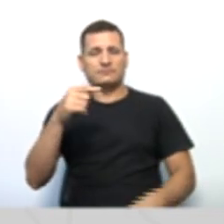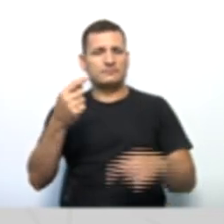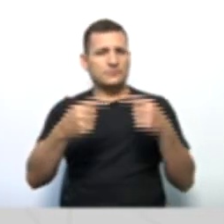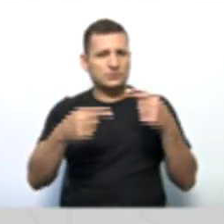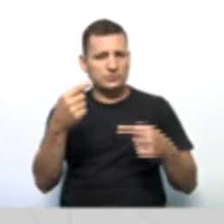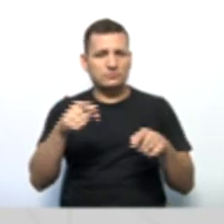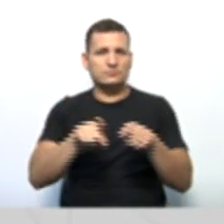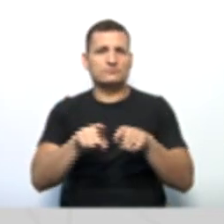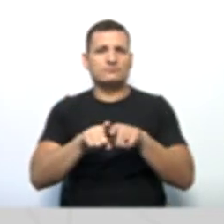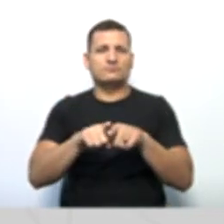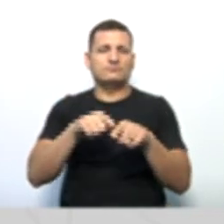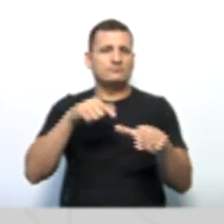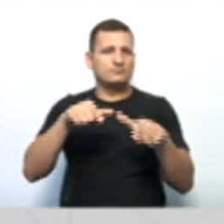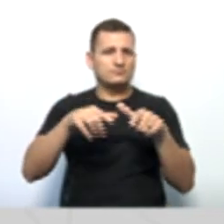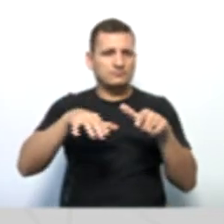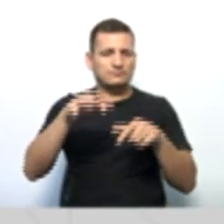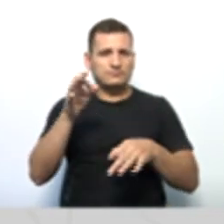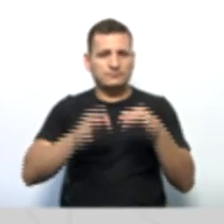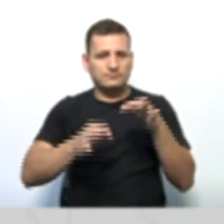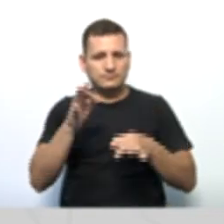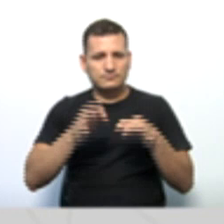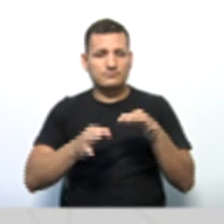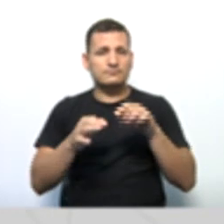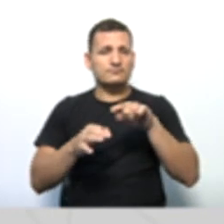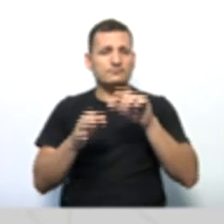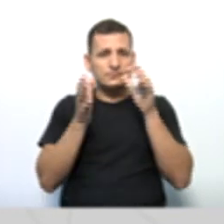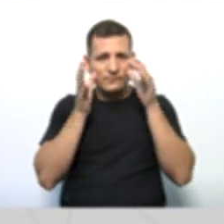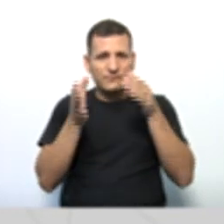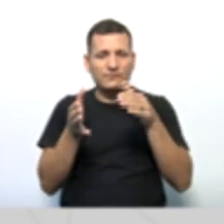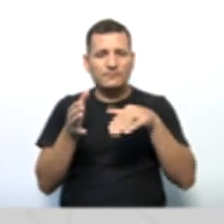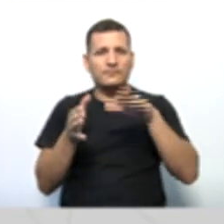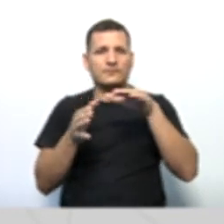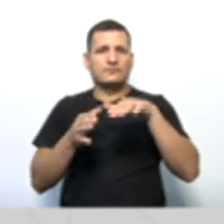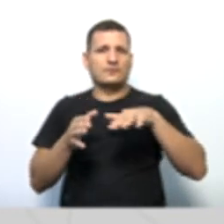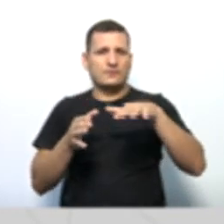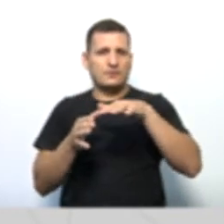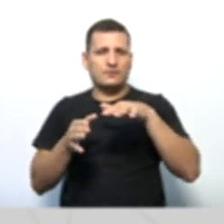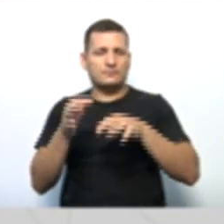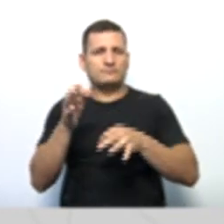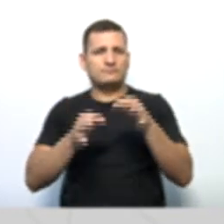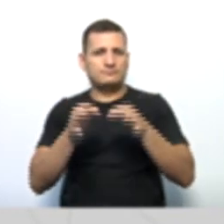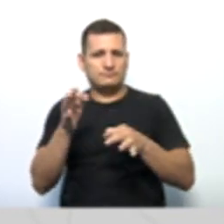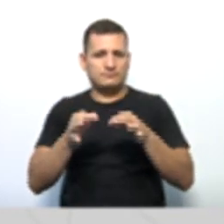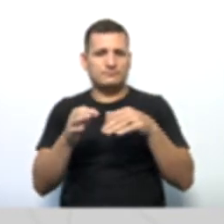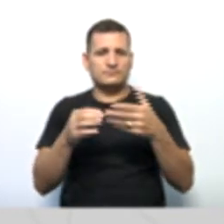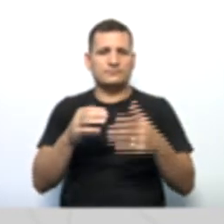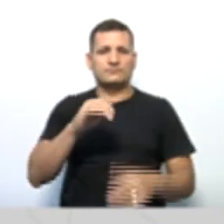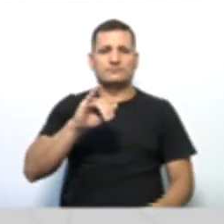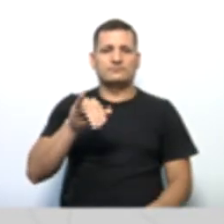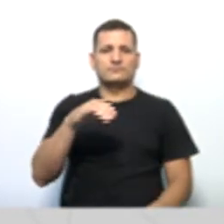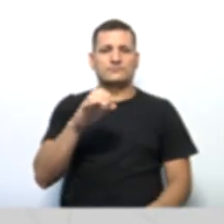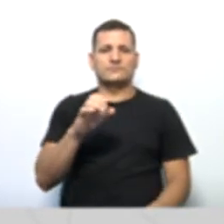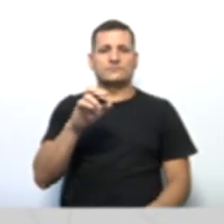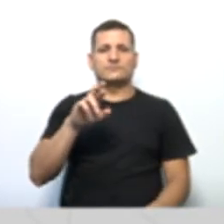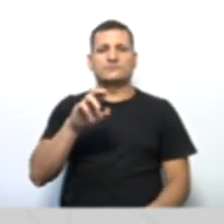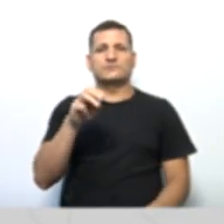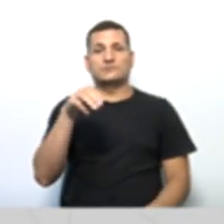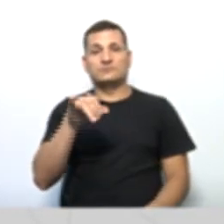qual seu interesse voltava-se principalmente à jurisprudência. Então o Bentham ele era muito ligado a essa parte de